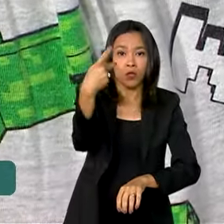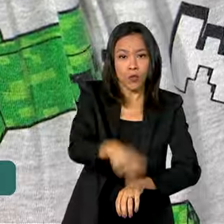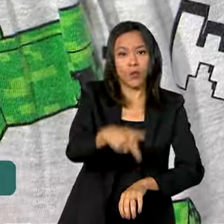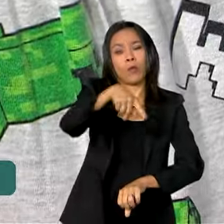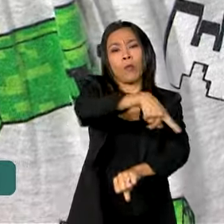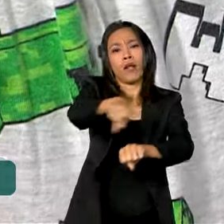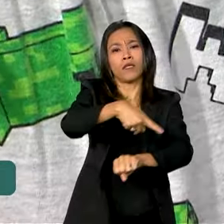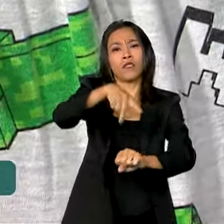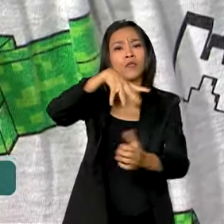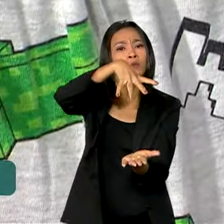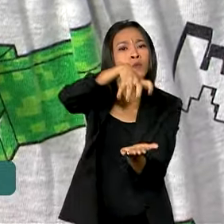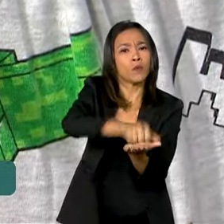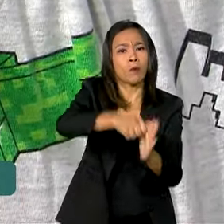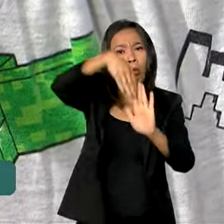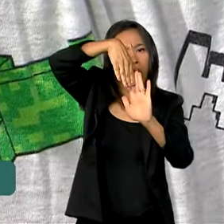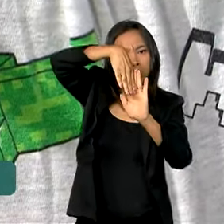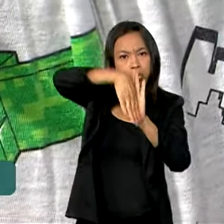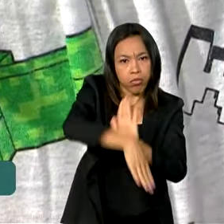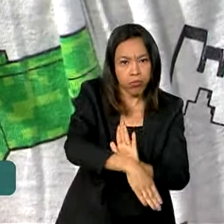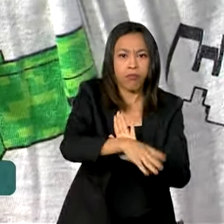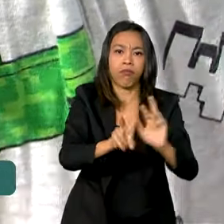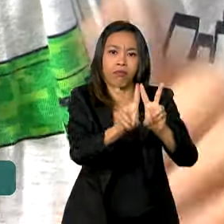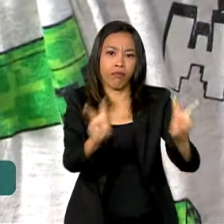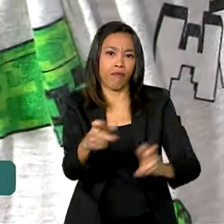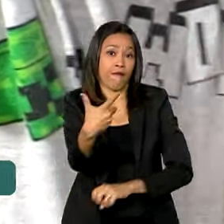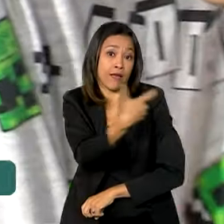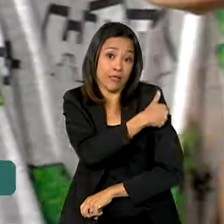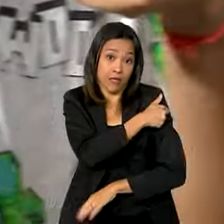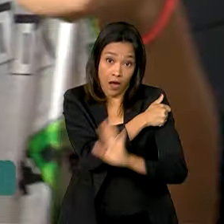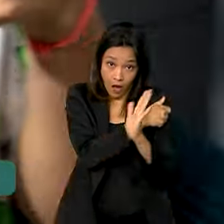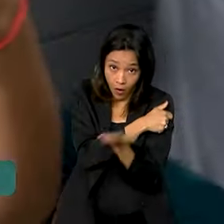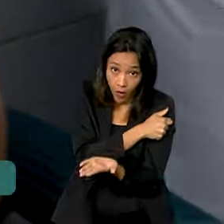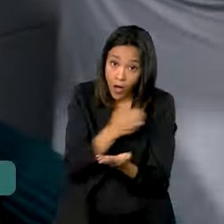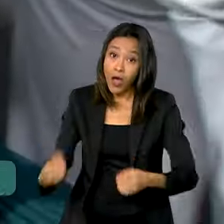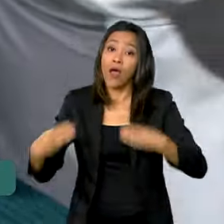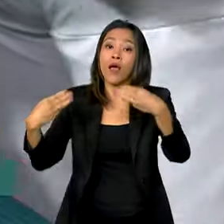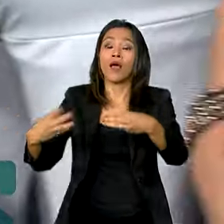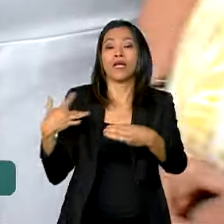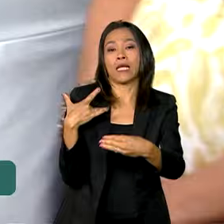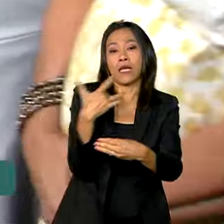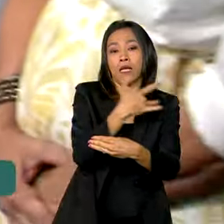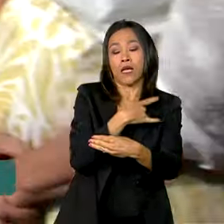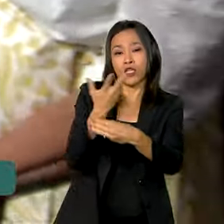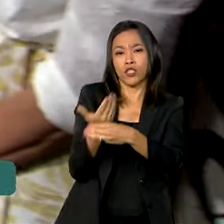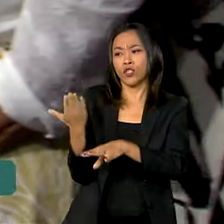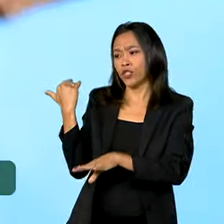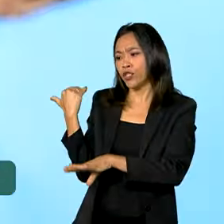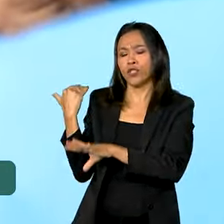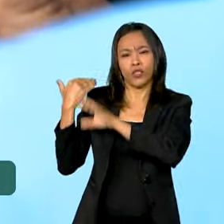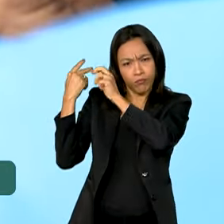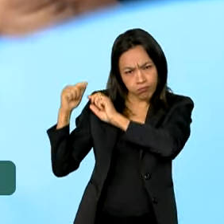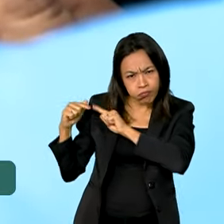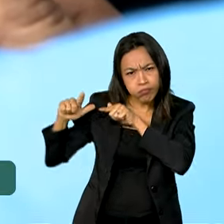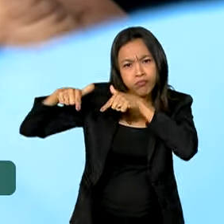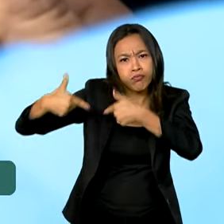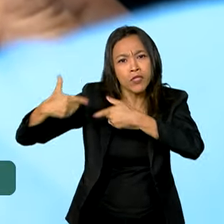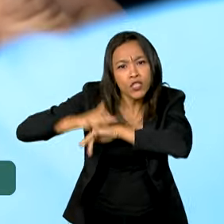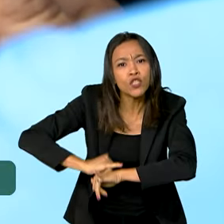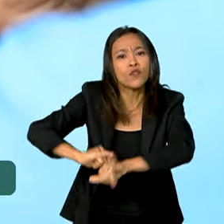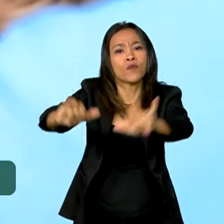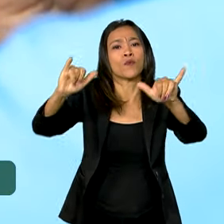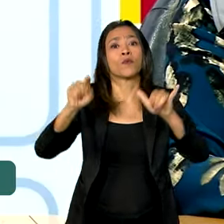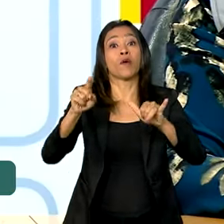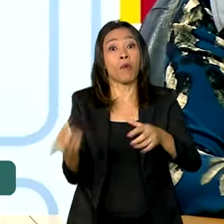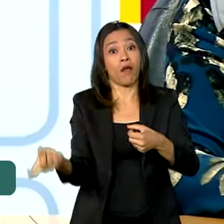registrou queda nos índices de imunização. Agora, o Ministério da Saúde divulga os resultados do trabalho para reverter